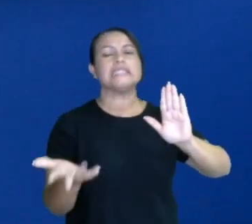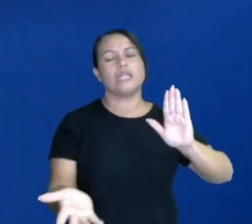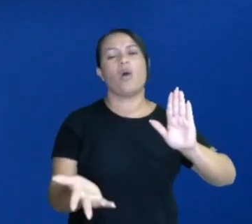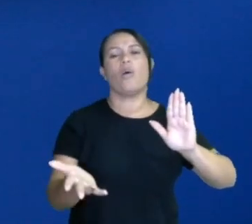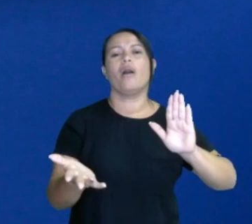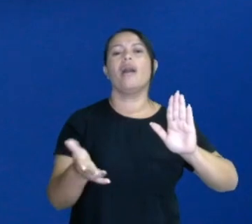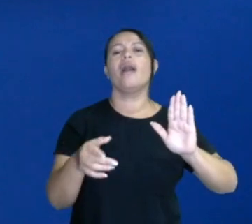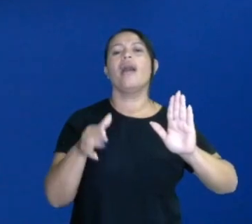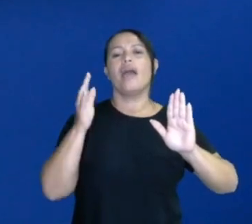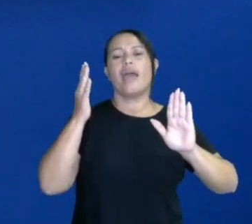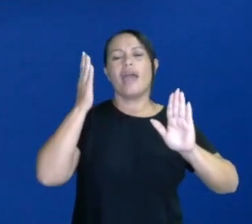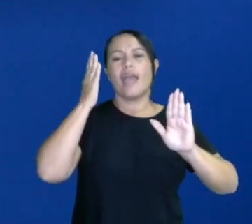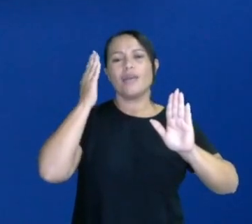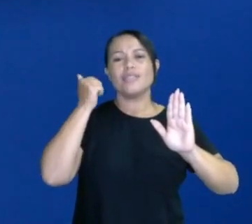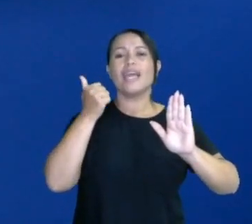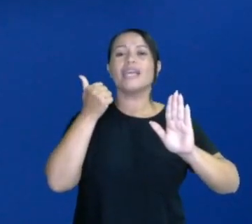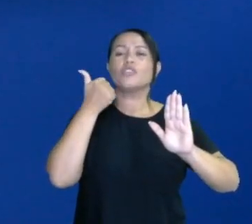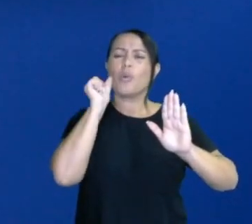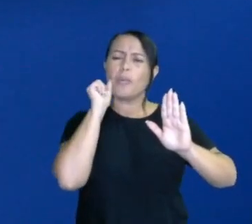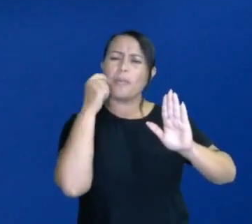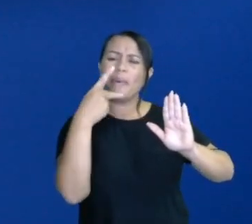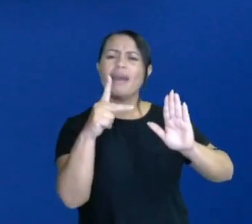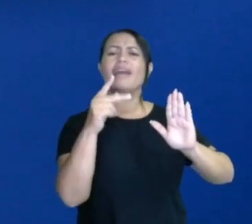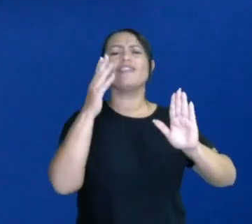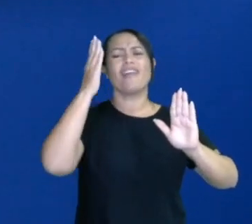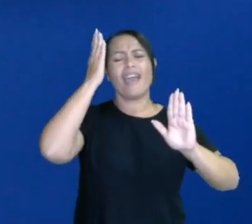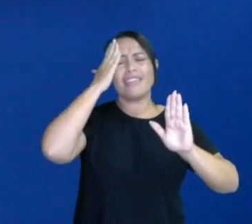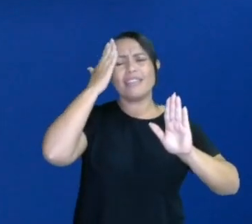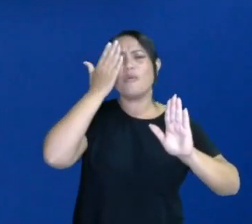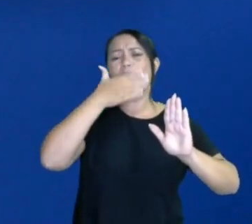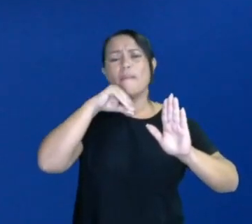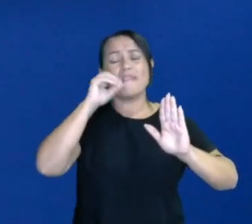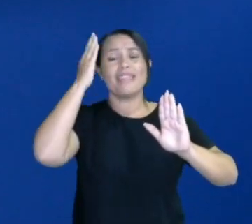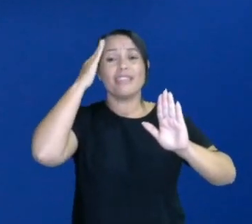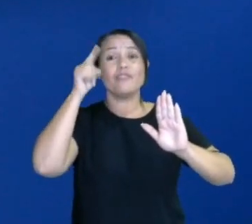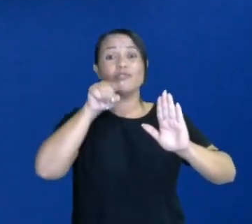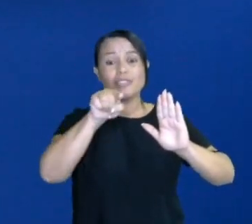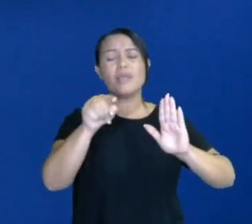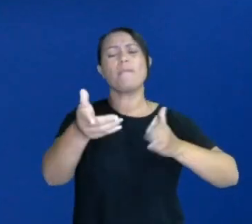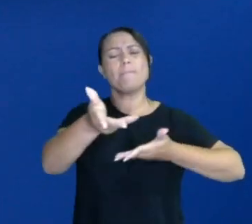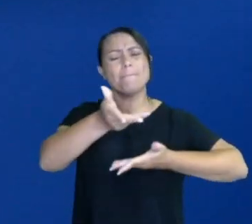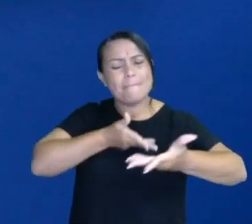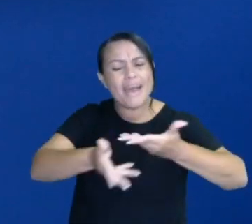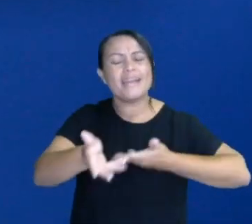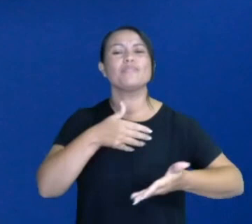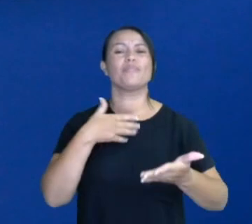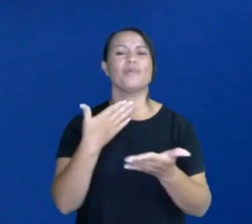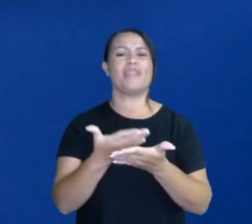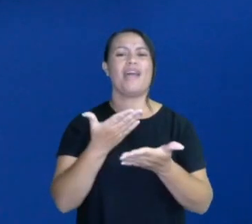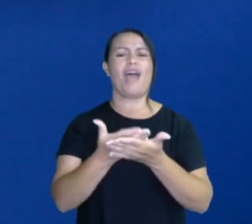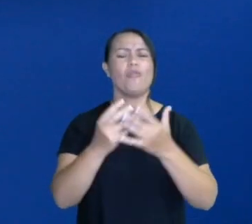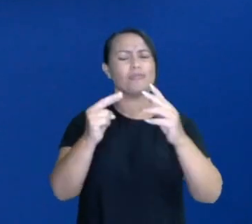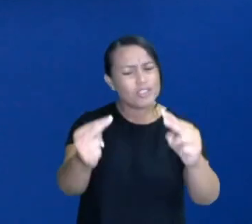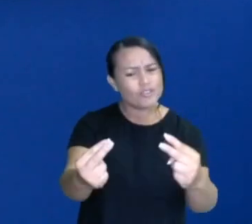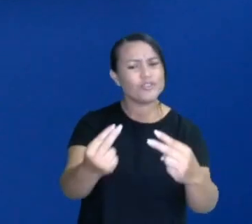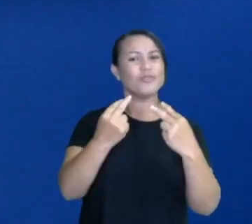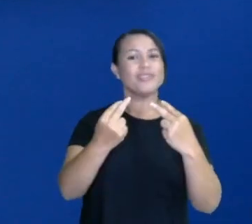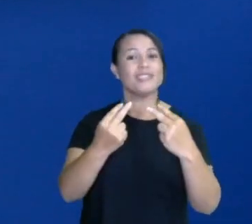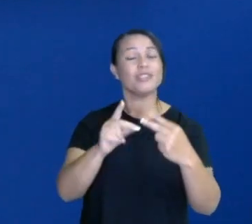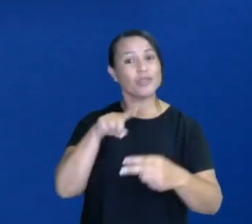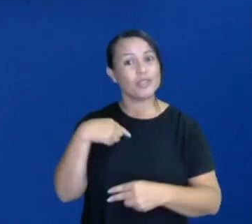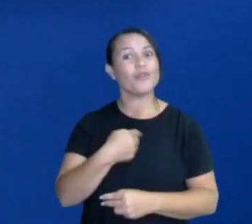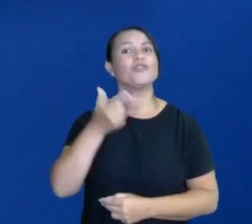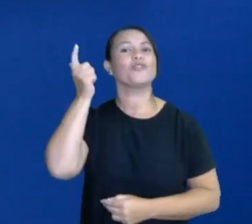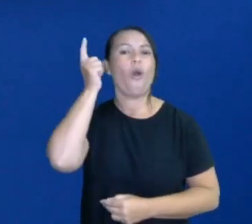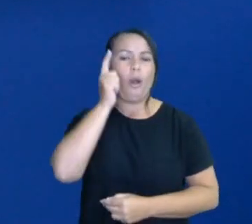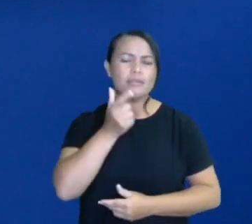E isso vai fazer que ele entenda que você participou da aula, que você estava prestando atenção e que a gente